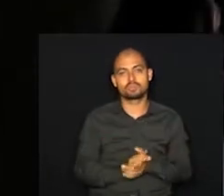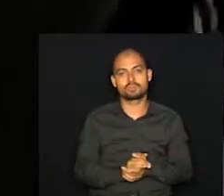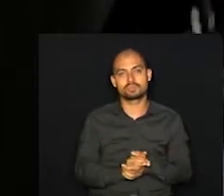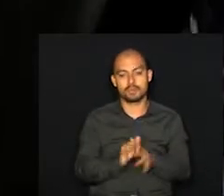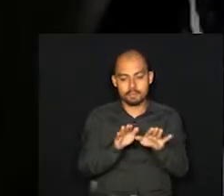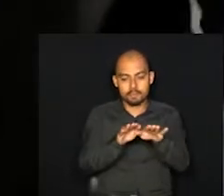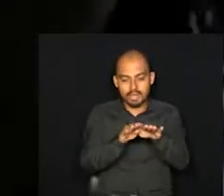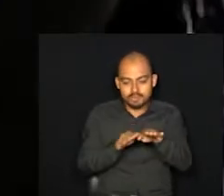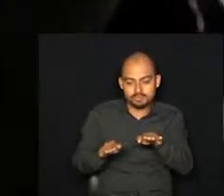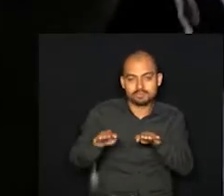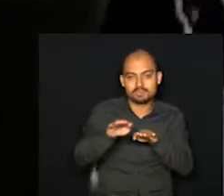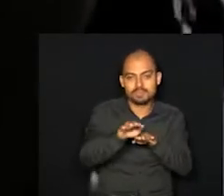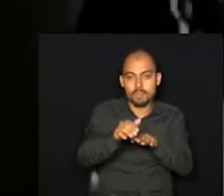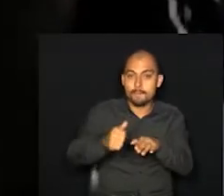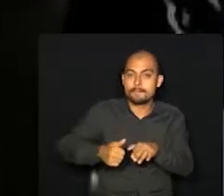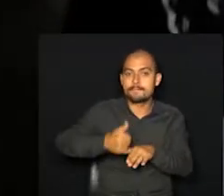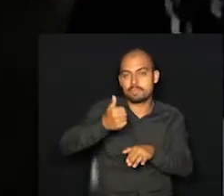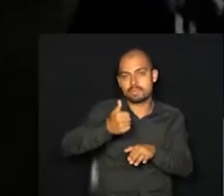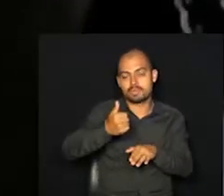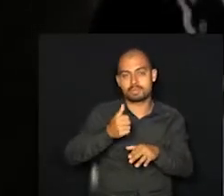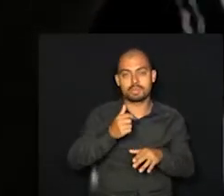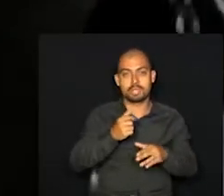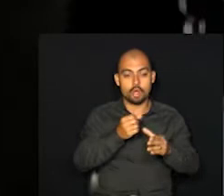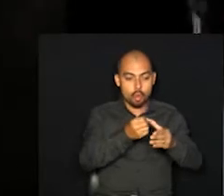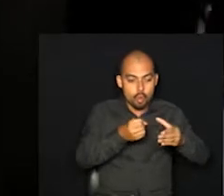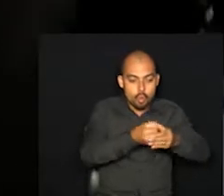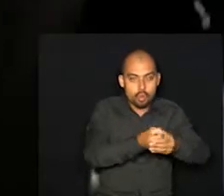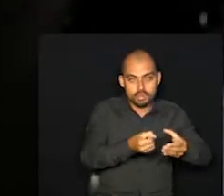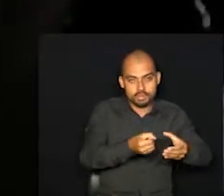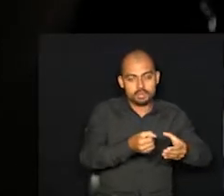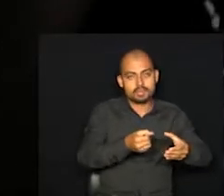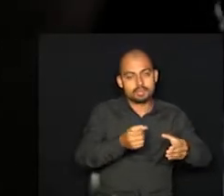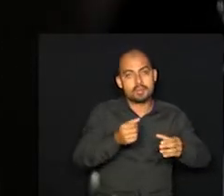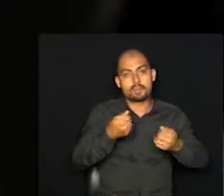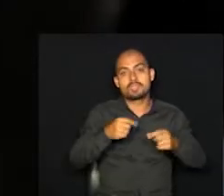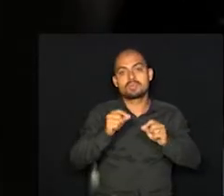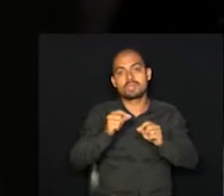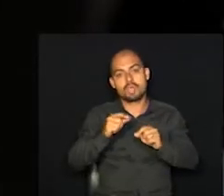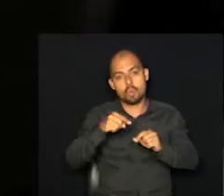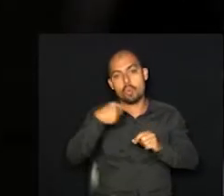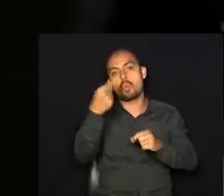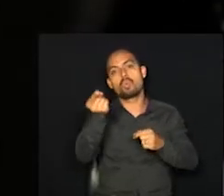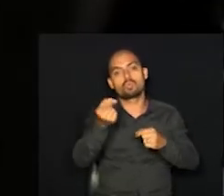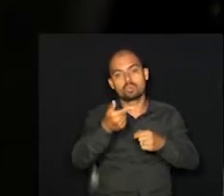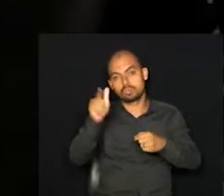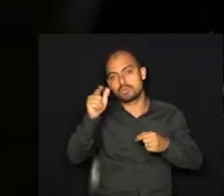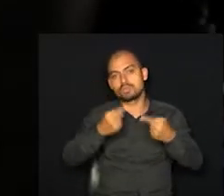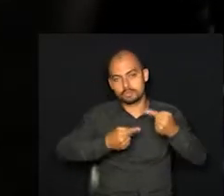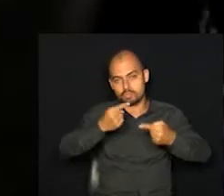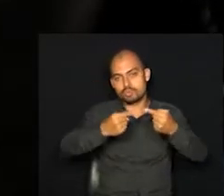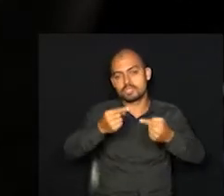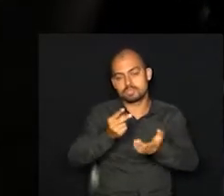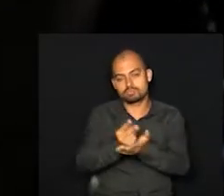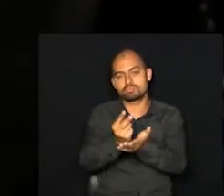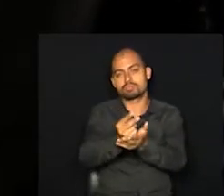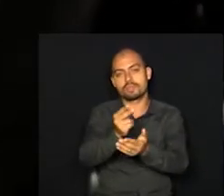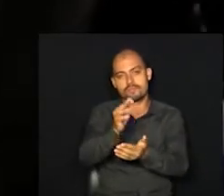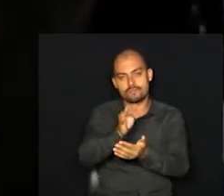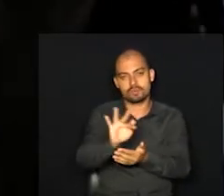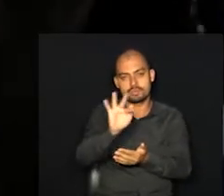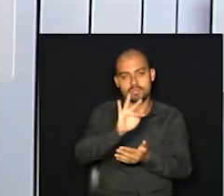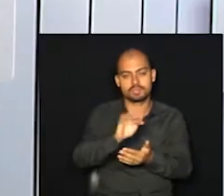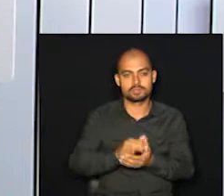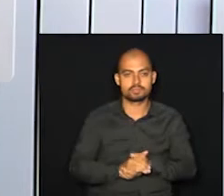além das cotas, eu acho que tem que ter políticas afirmativas de permanência na universidade. Ô Elizabeth,